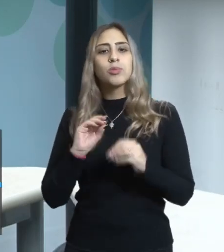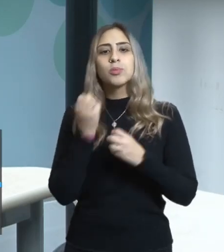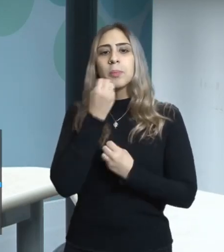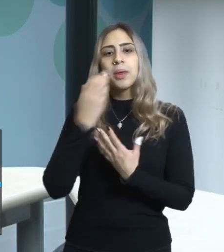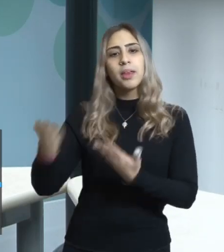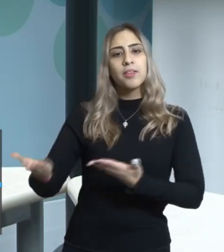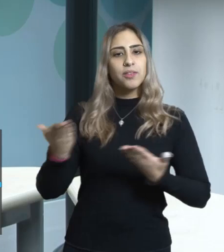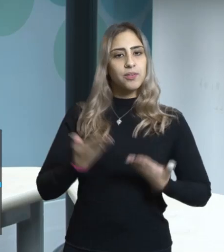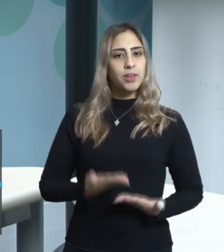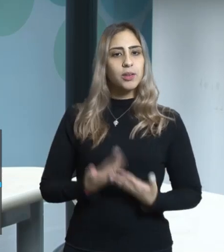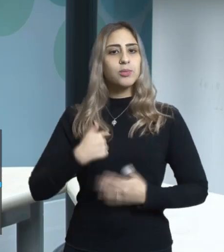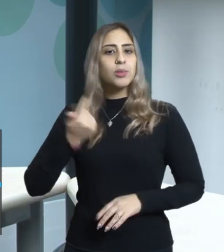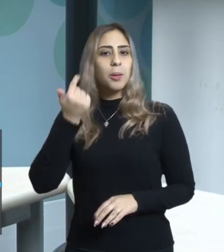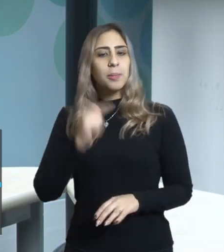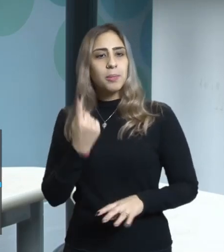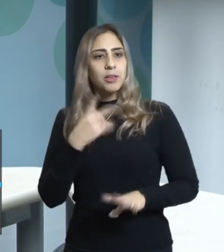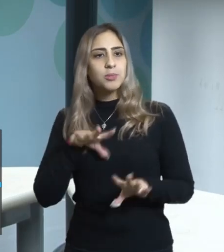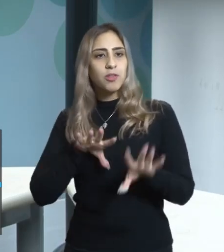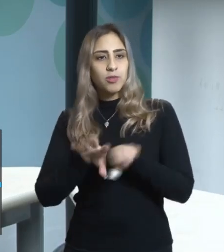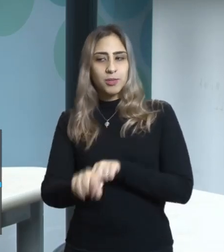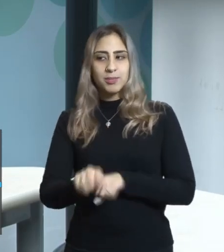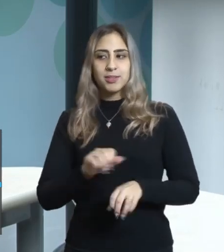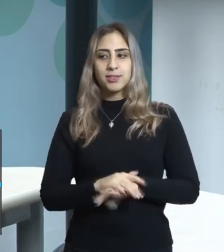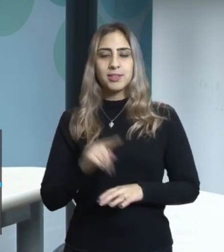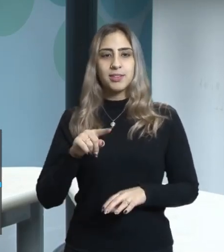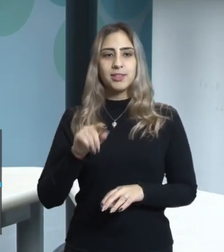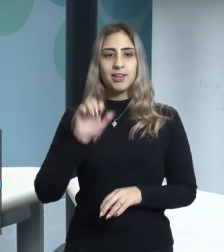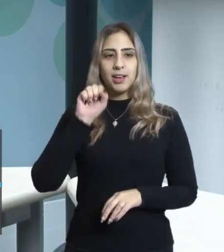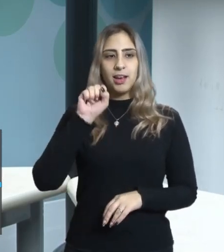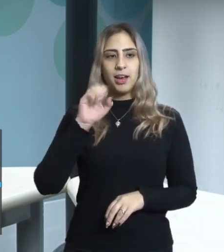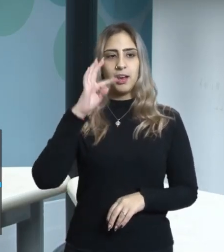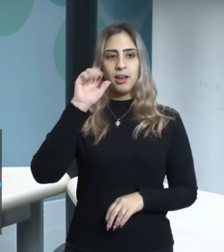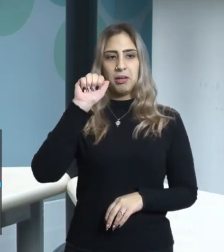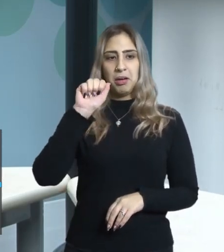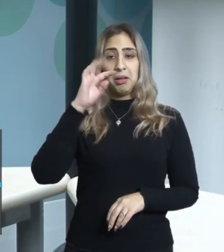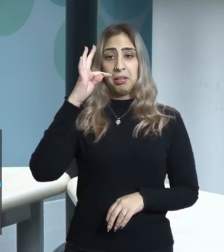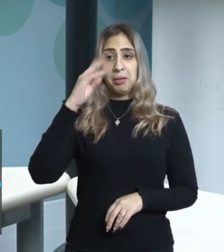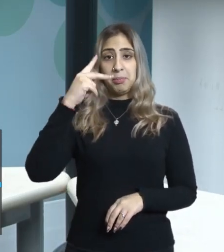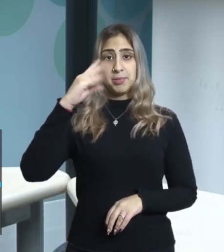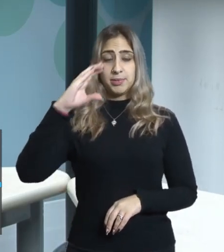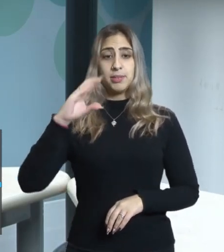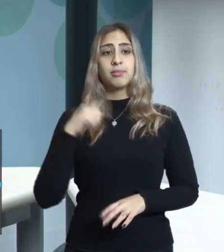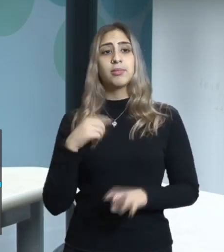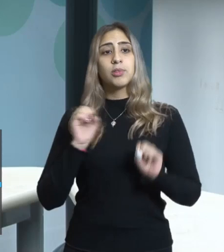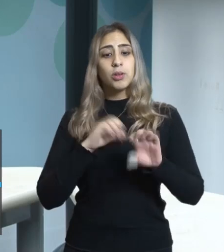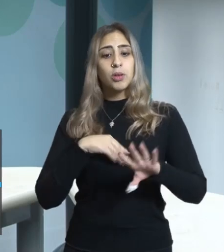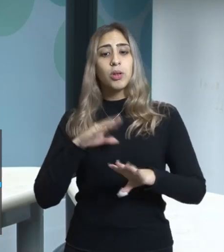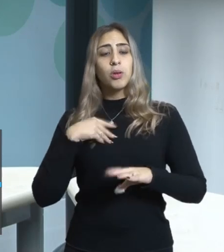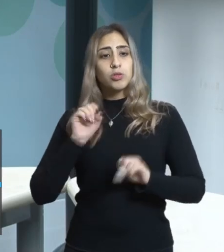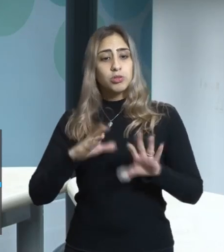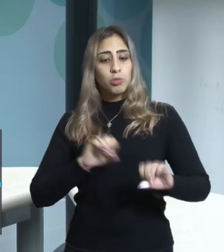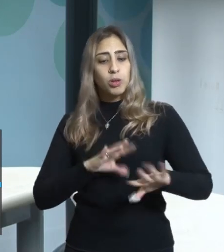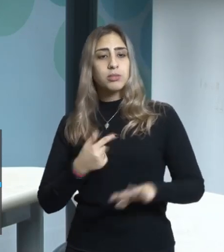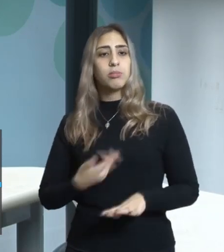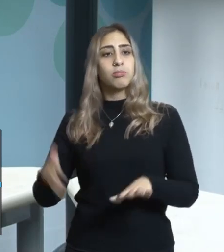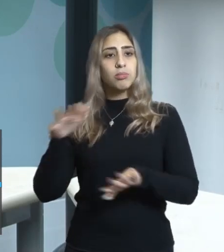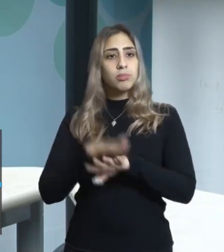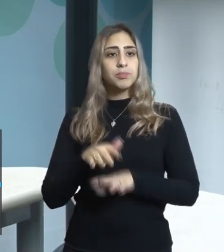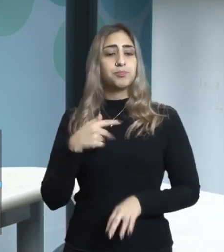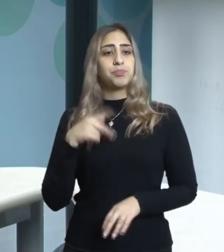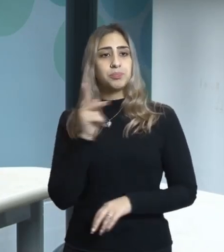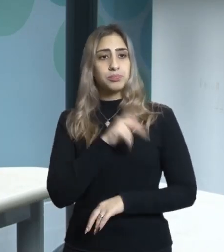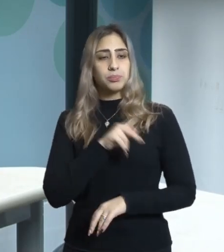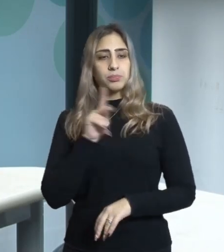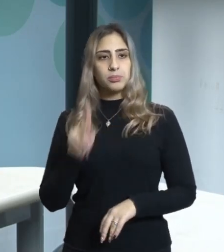muito bem-vindos a mais uma formação da TPC, hoje Educação Inclusiva. Eu sou o formador Ademir Júnior,